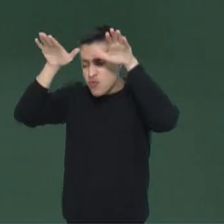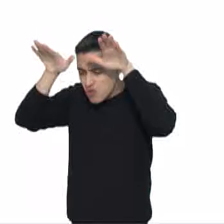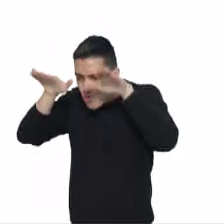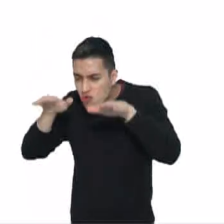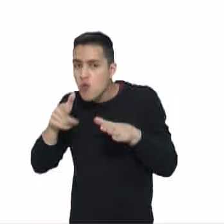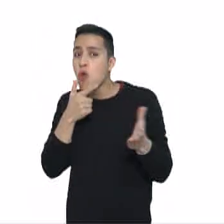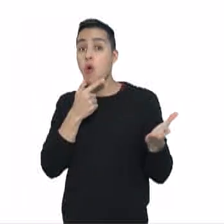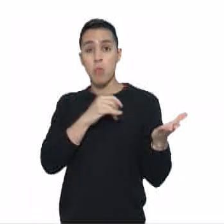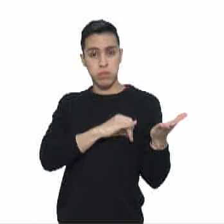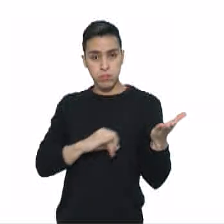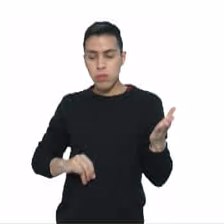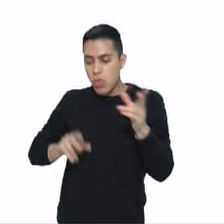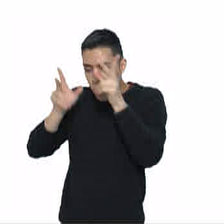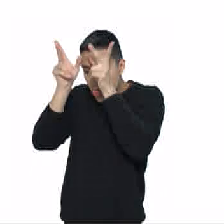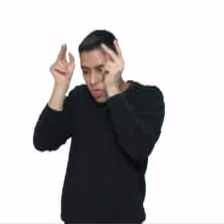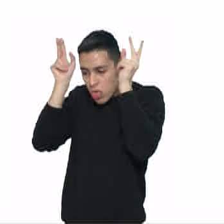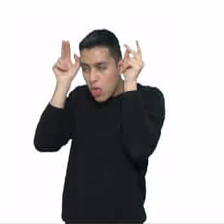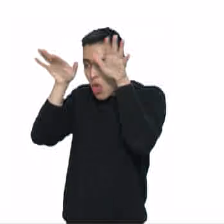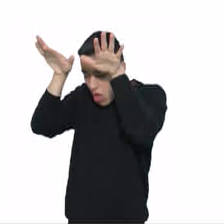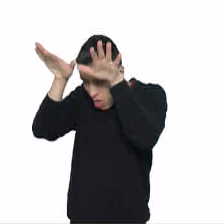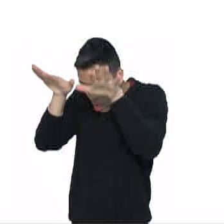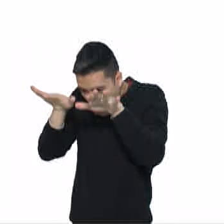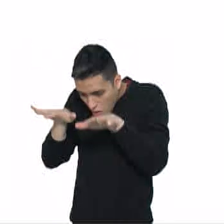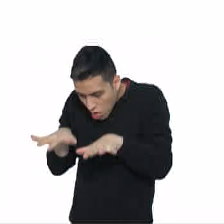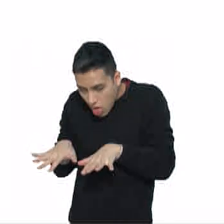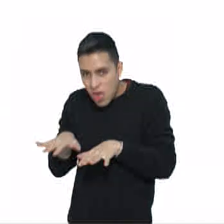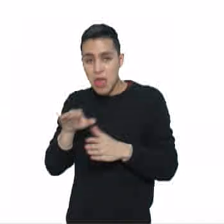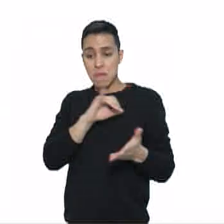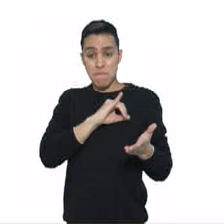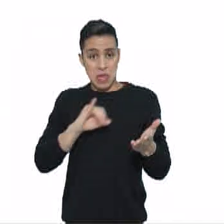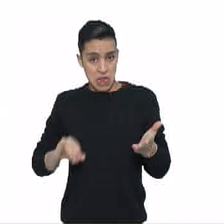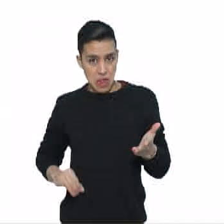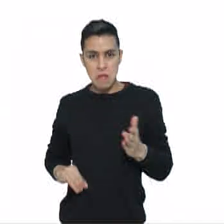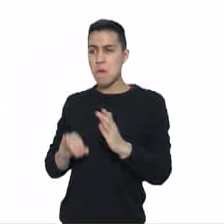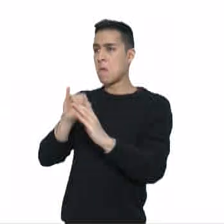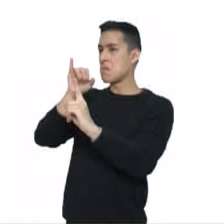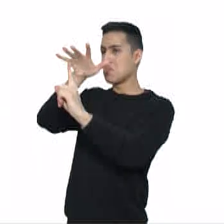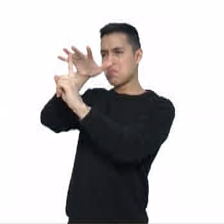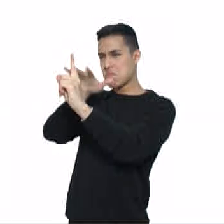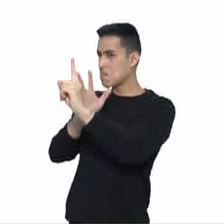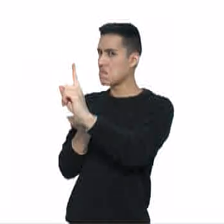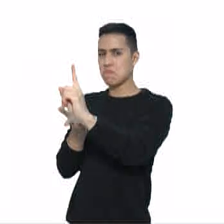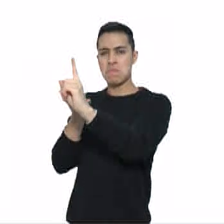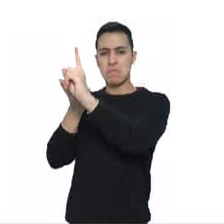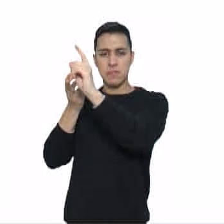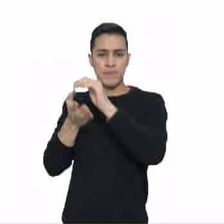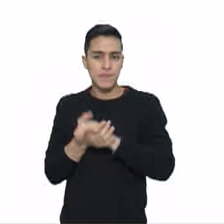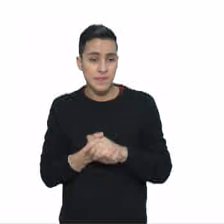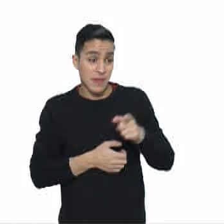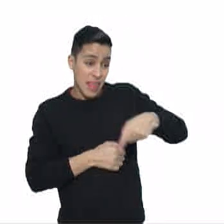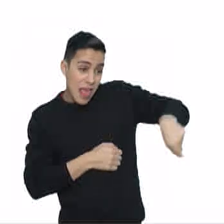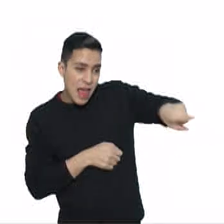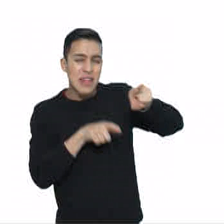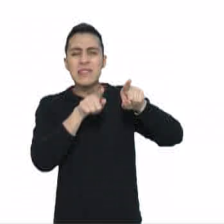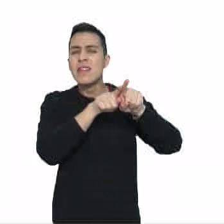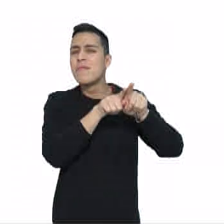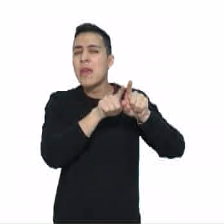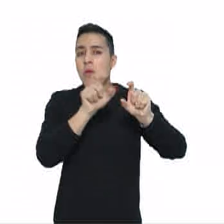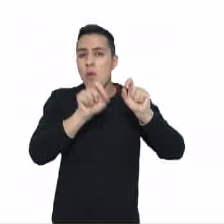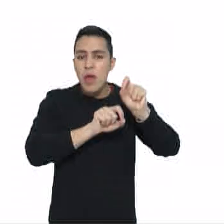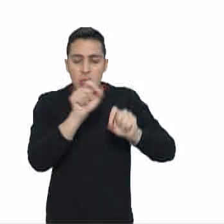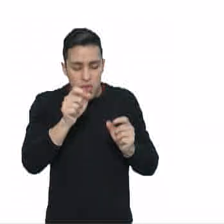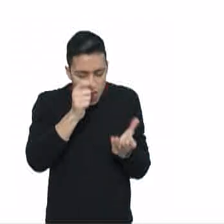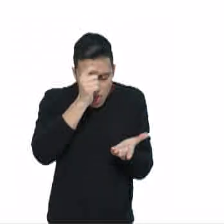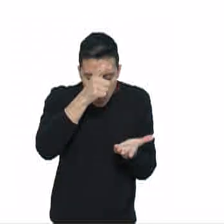era considerado, então, divino, né? Uma pessoa superior. Eles também faziam um processo de